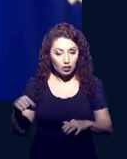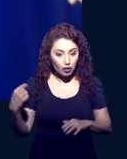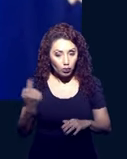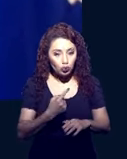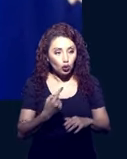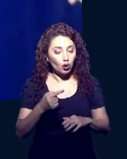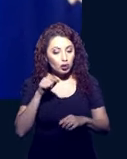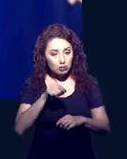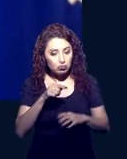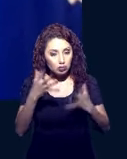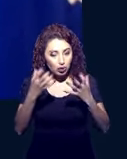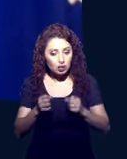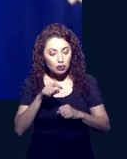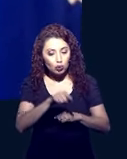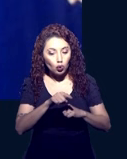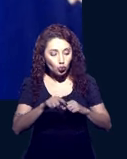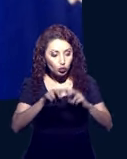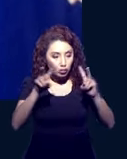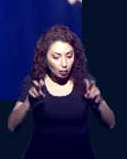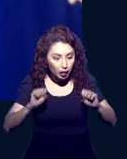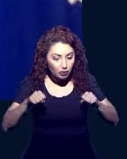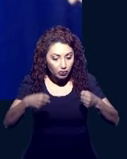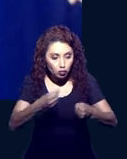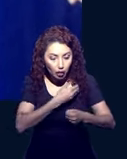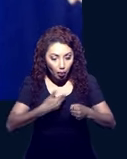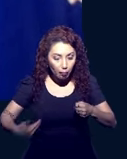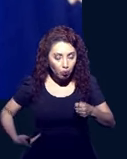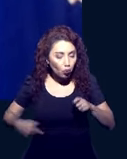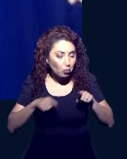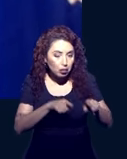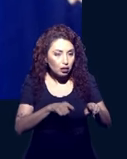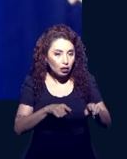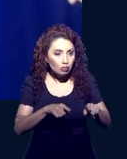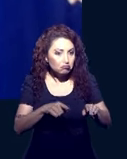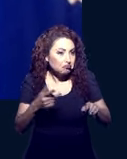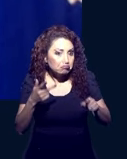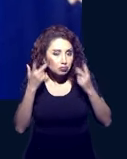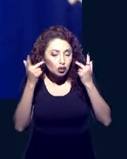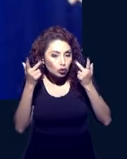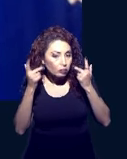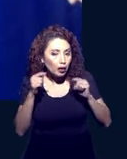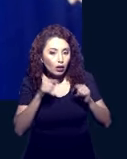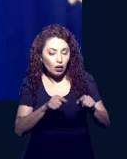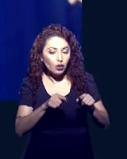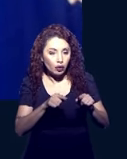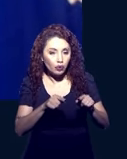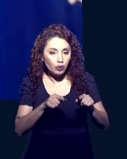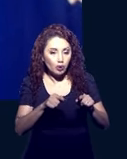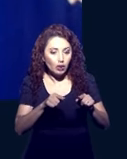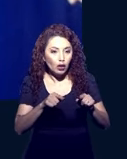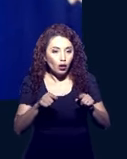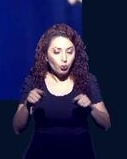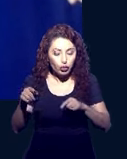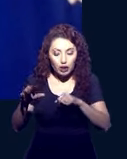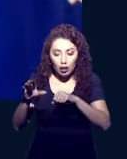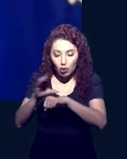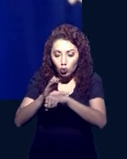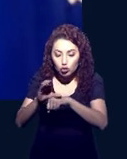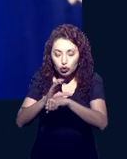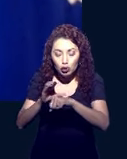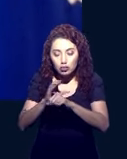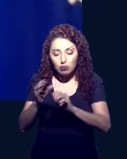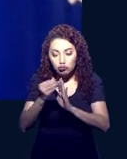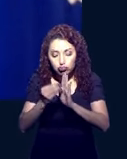eh da união é algo que reputo absolutamente natural naquilo que se exige constitucionalmente do senado federal queer